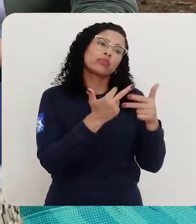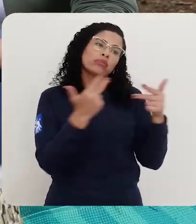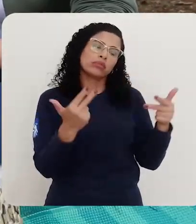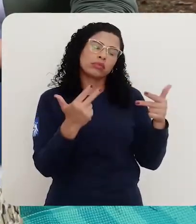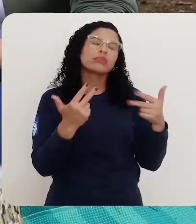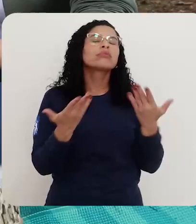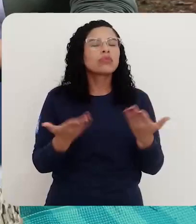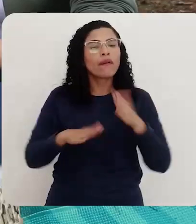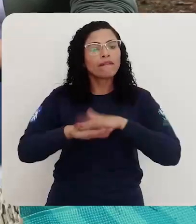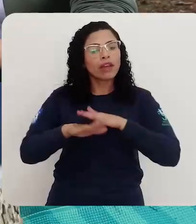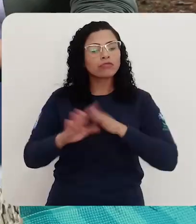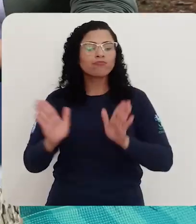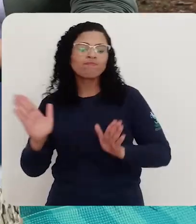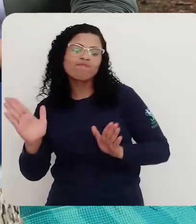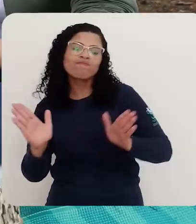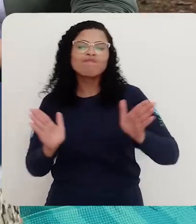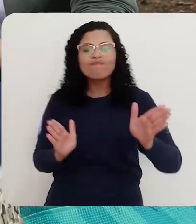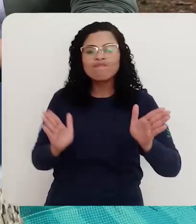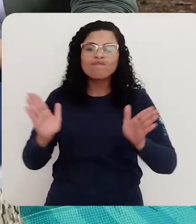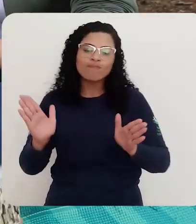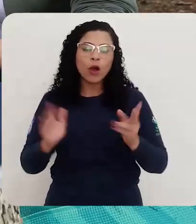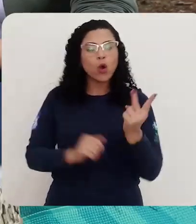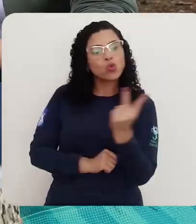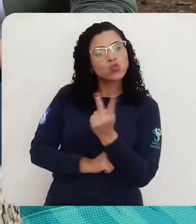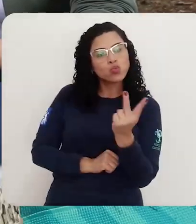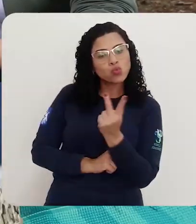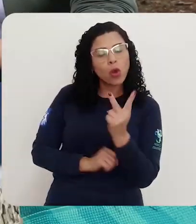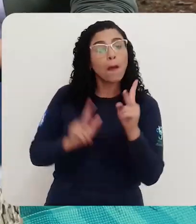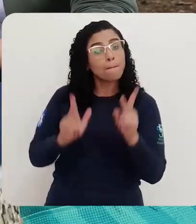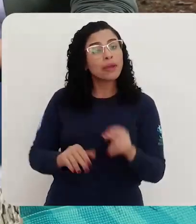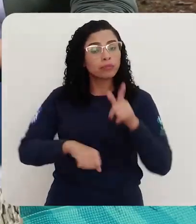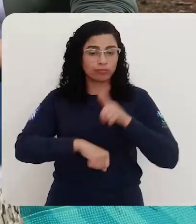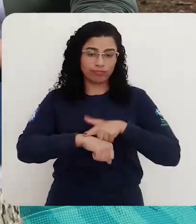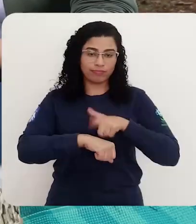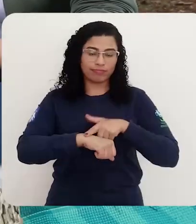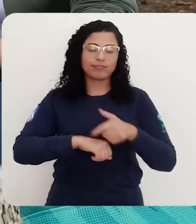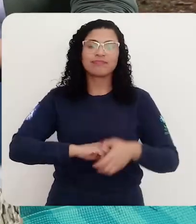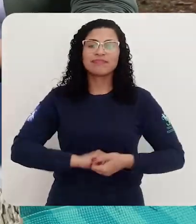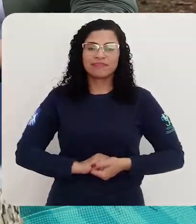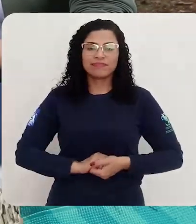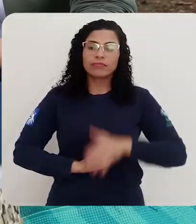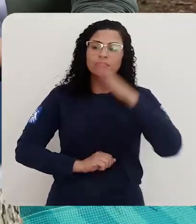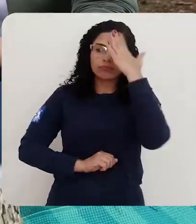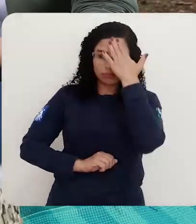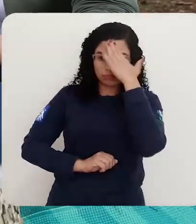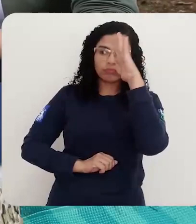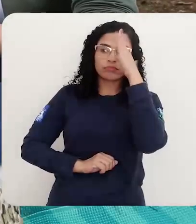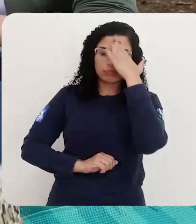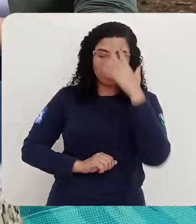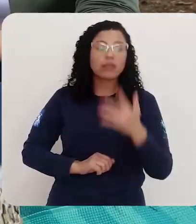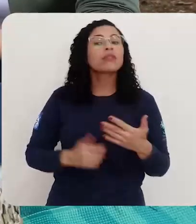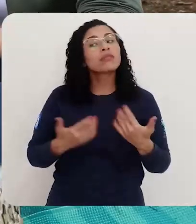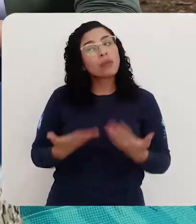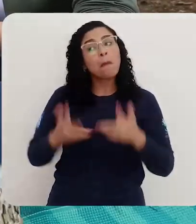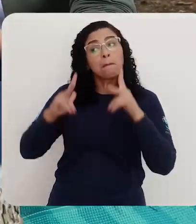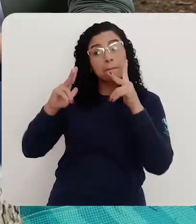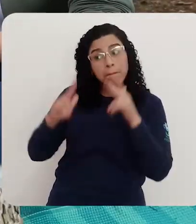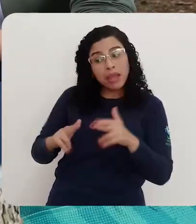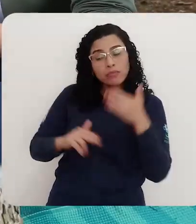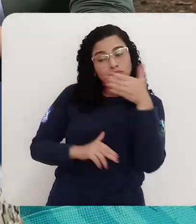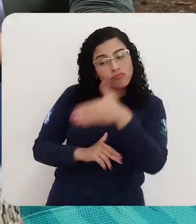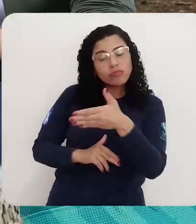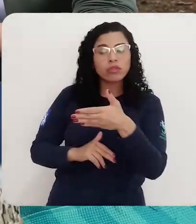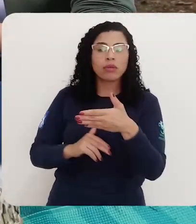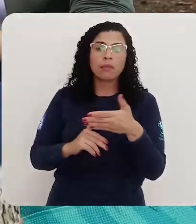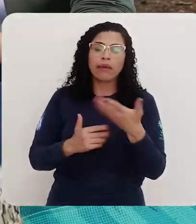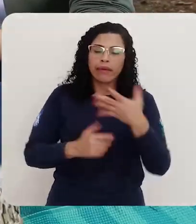estudar. Então, a gente fez mesmo esse processo de estar em dois lugares ao mesmo tempo, né? Entendi. Então, mesmo indo para a